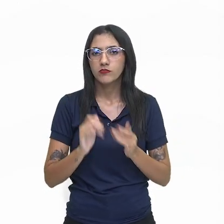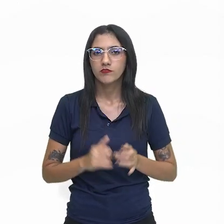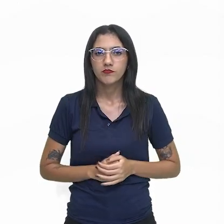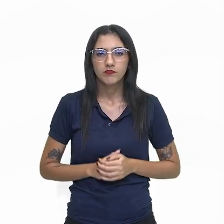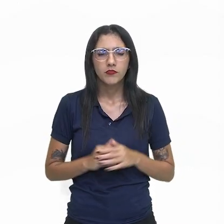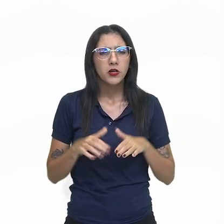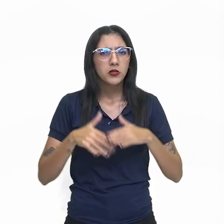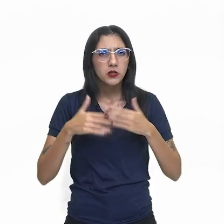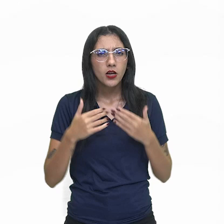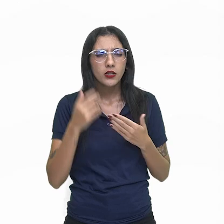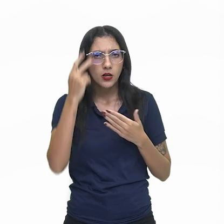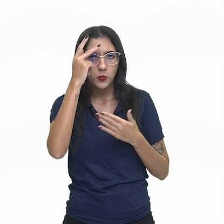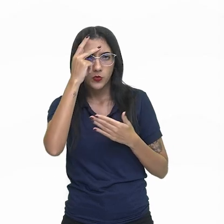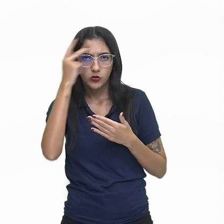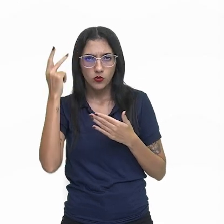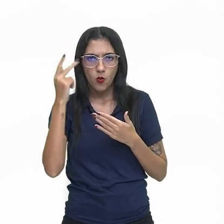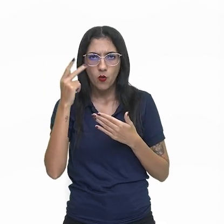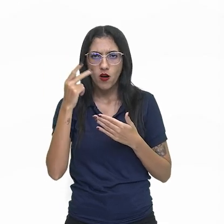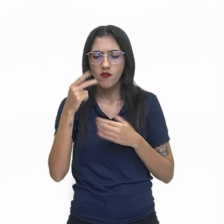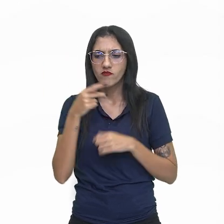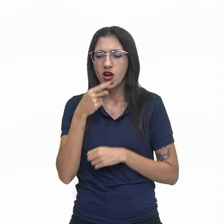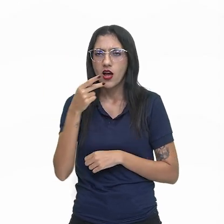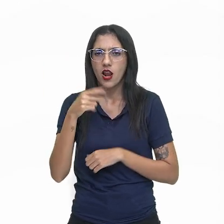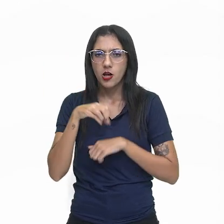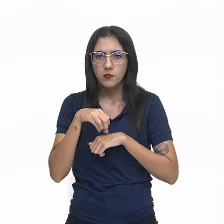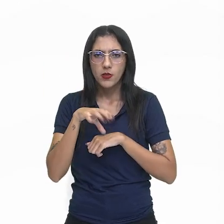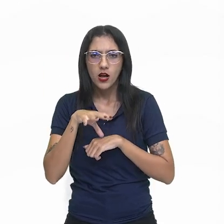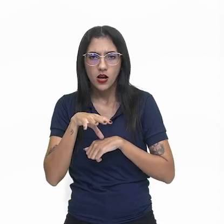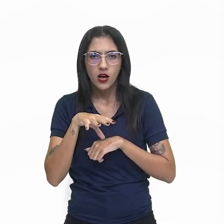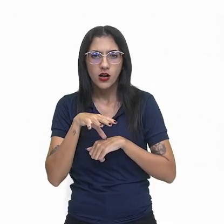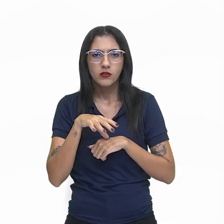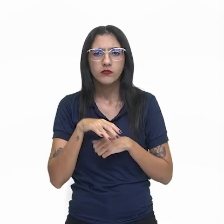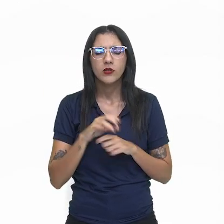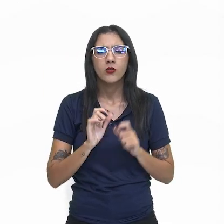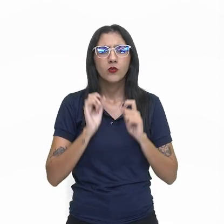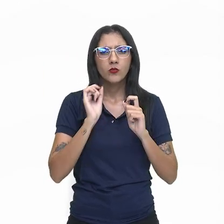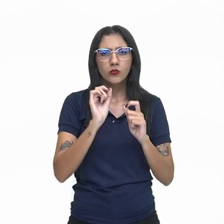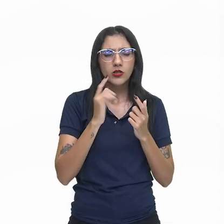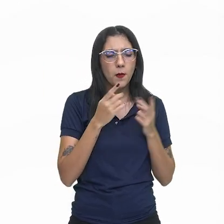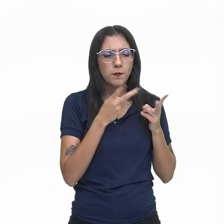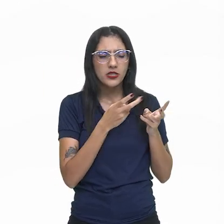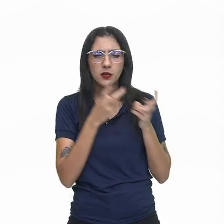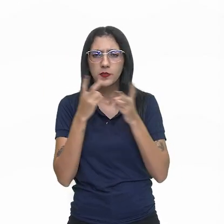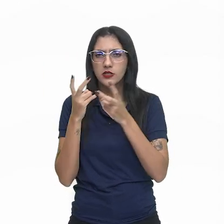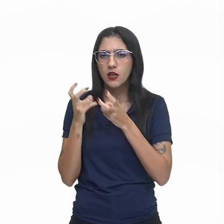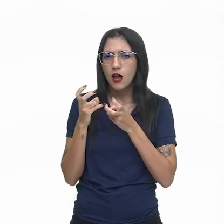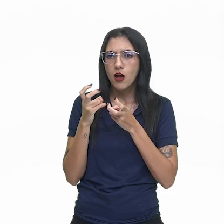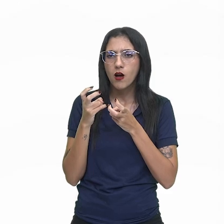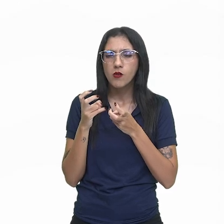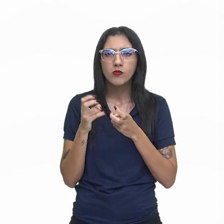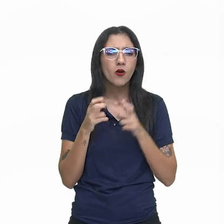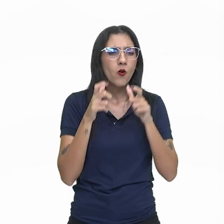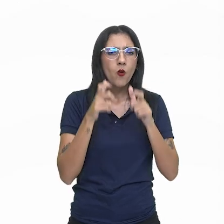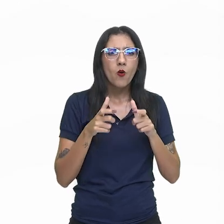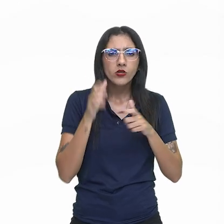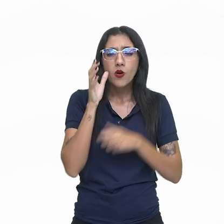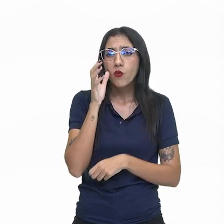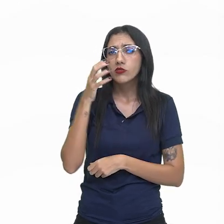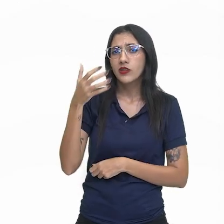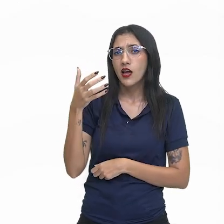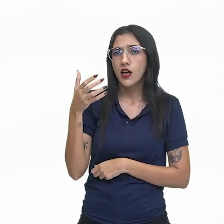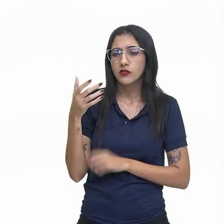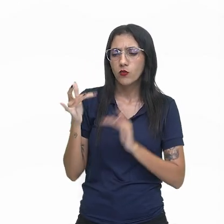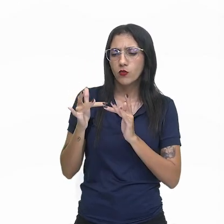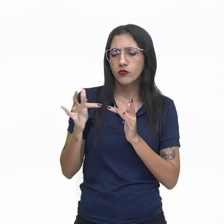são os interlocutores, que imagem tem do outro, em que momento e lugar ocorre a